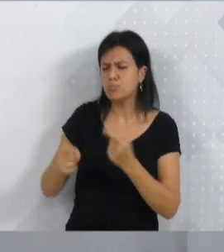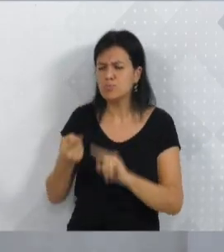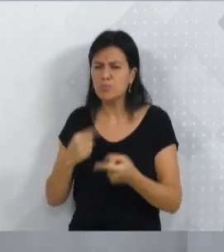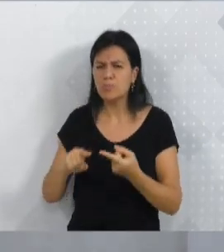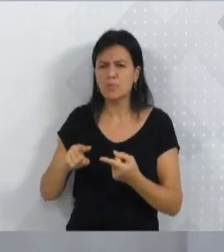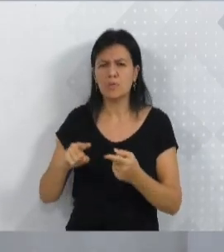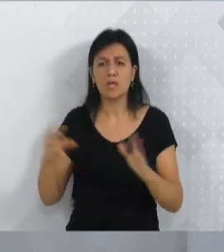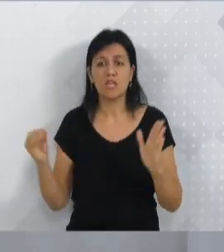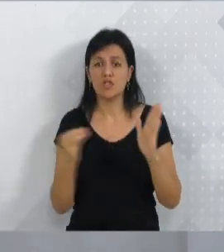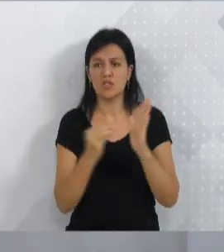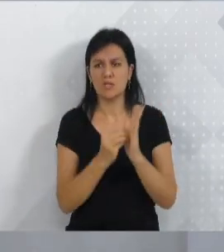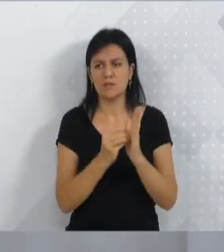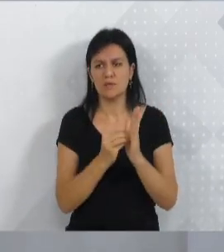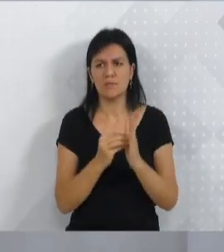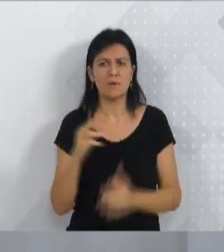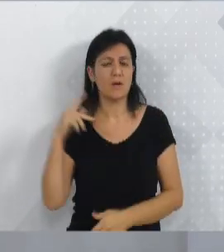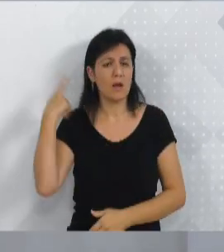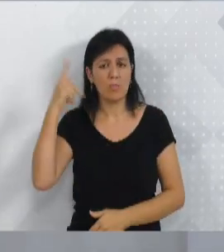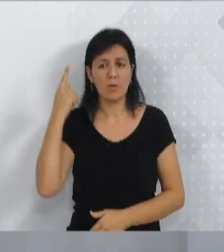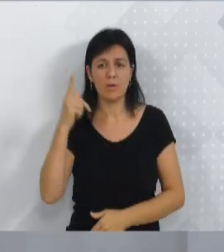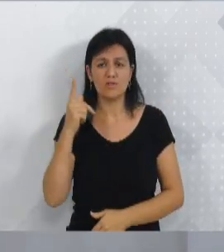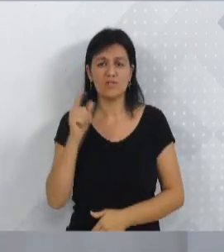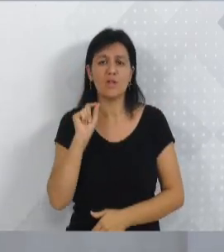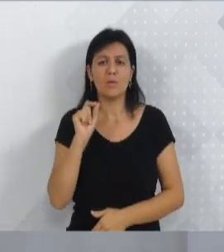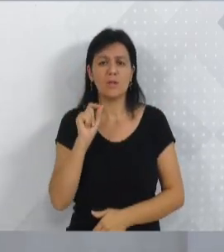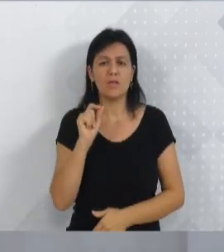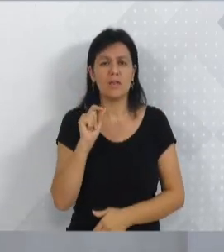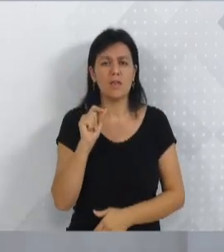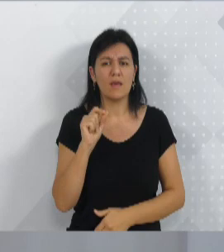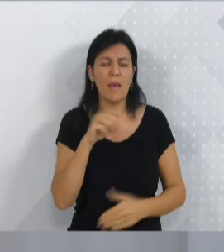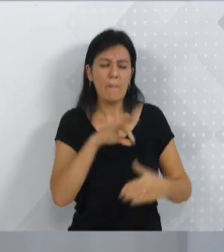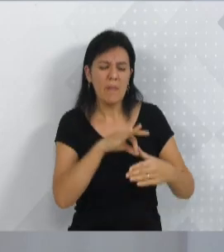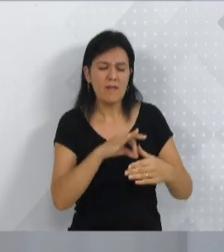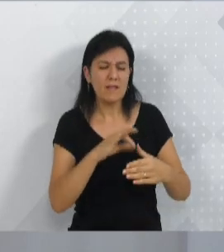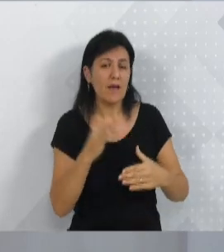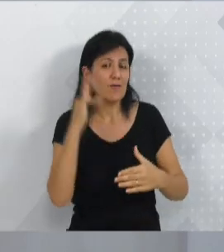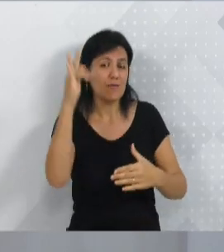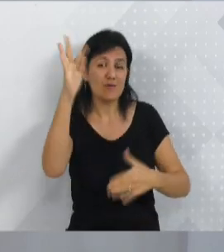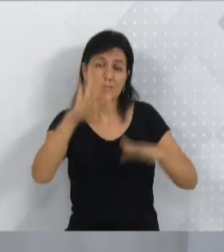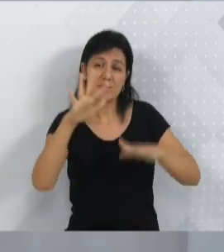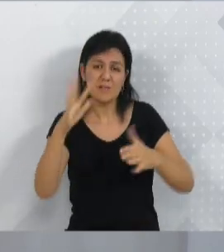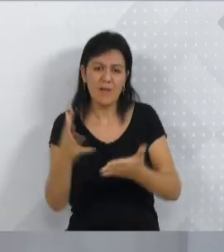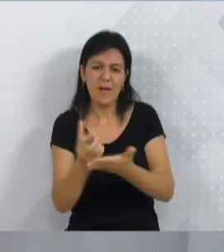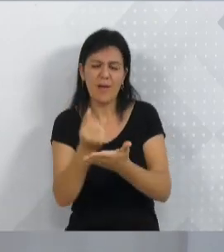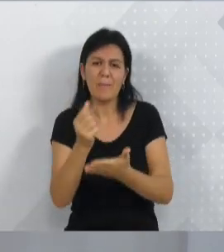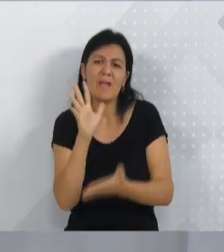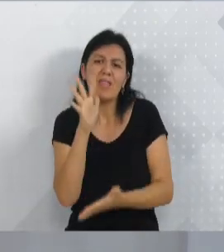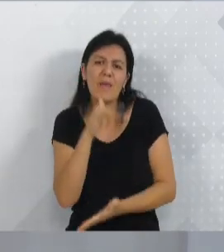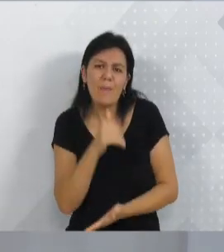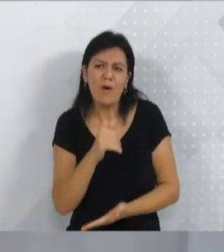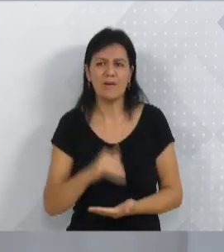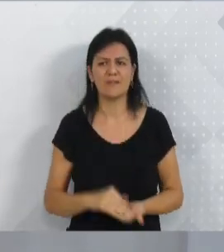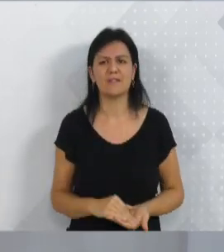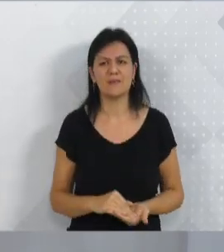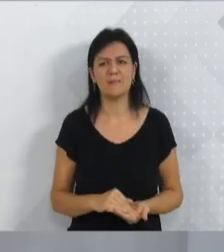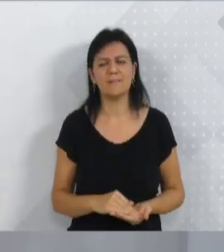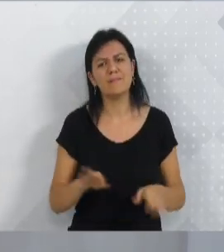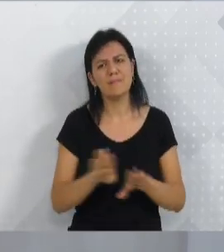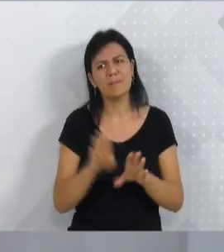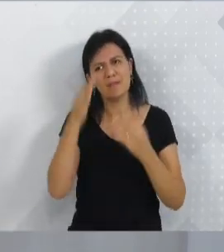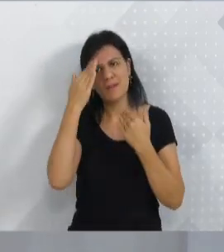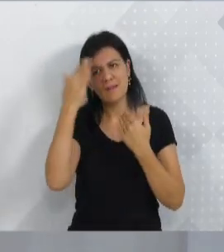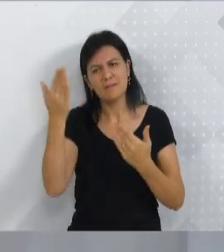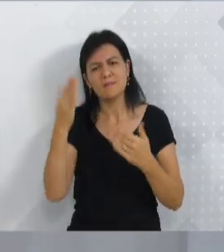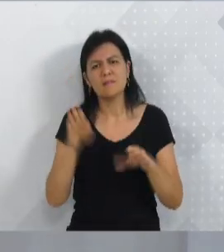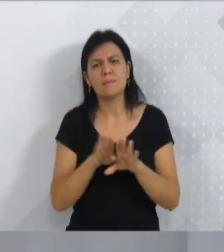como eu falei a política é a arte de plantar sementes e essa sementes muitas vezes demoram para germinar o cara aqui também fazer um agradecimento ao